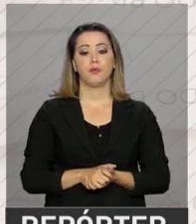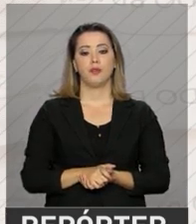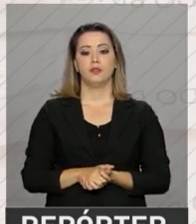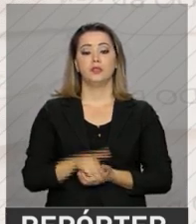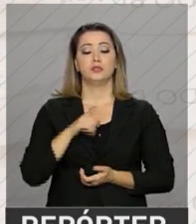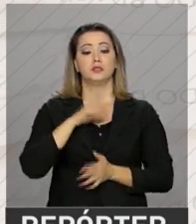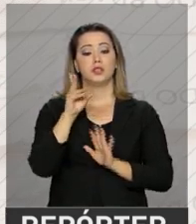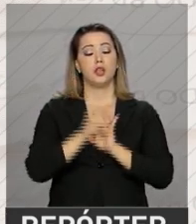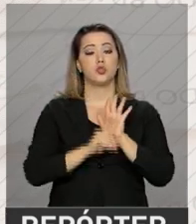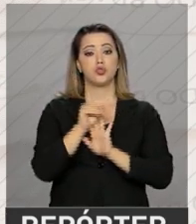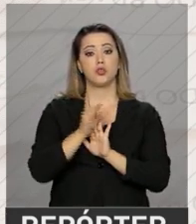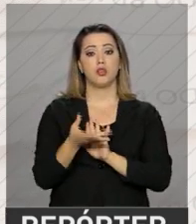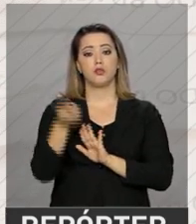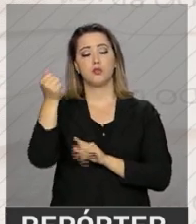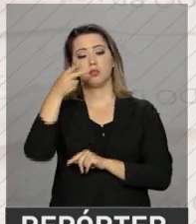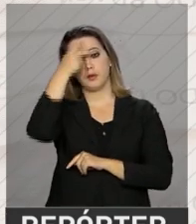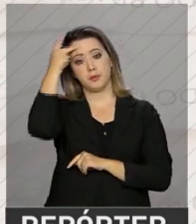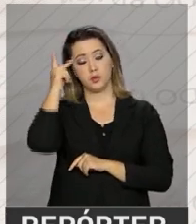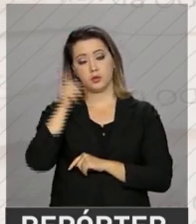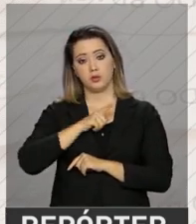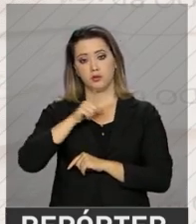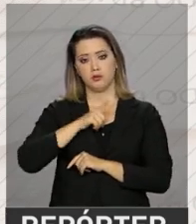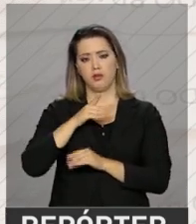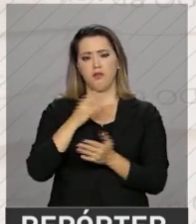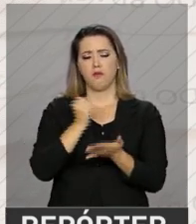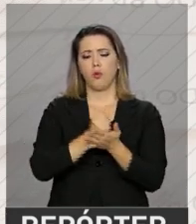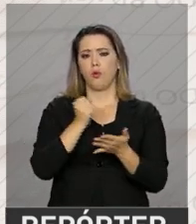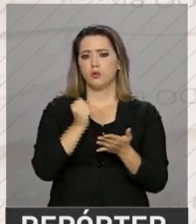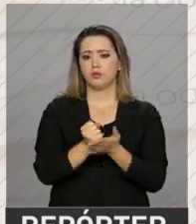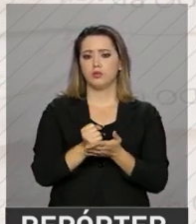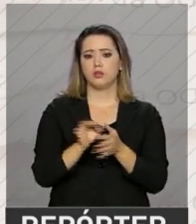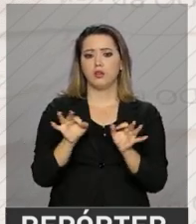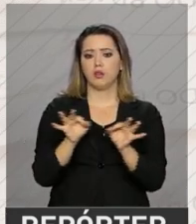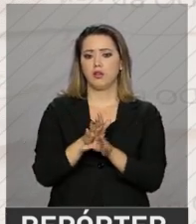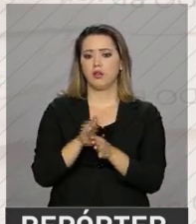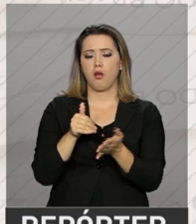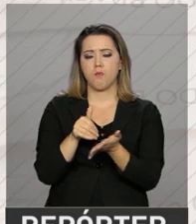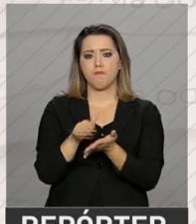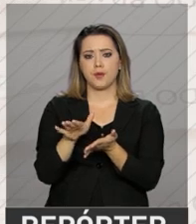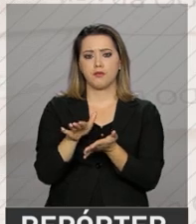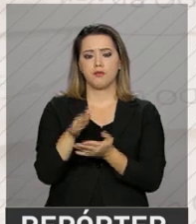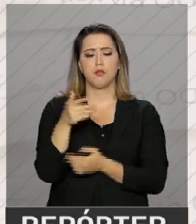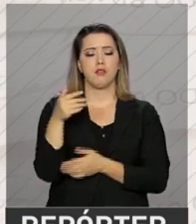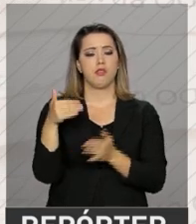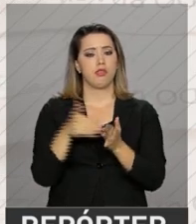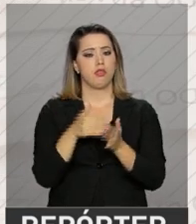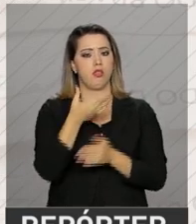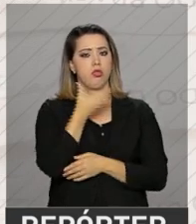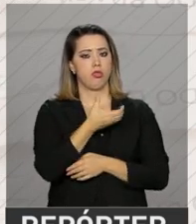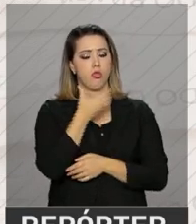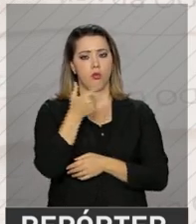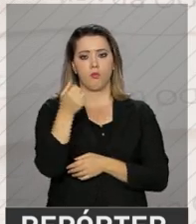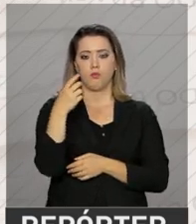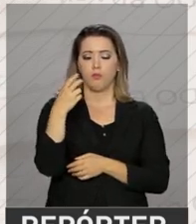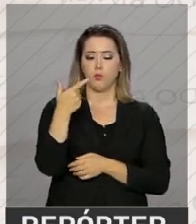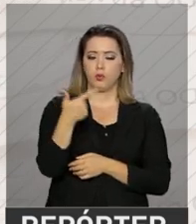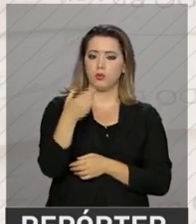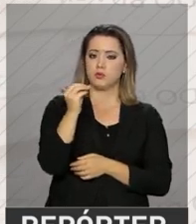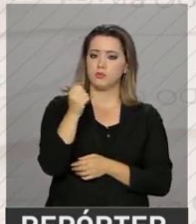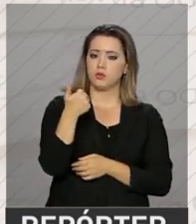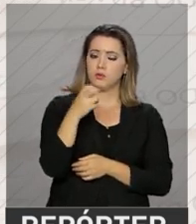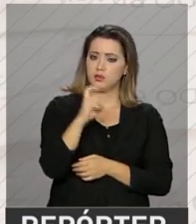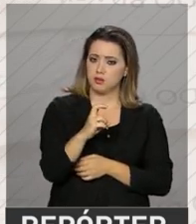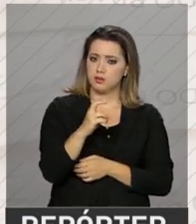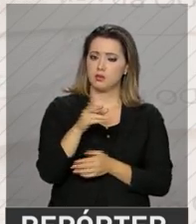tem direito ao a saques quem teve o contrato de trabalho encerrado até dezembro de 2015 o